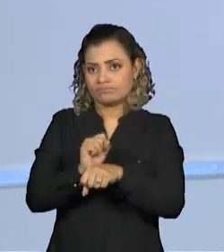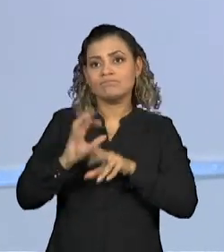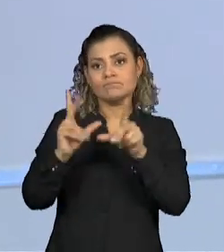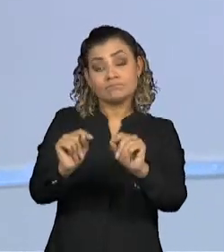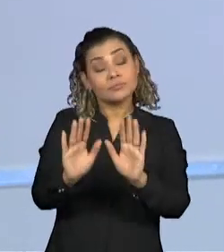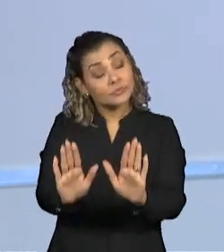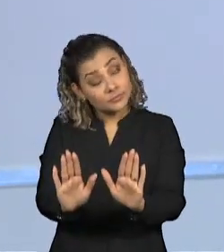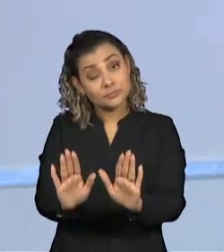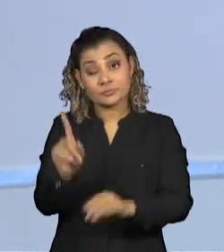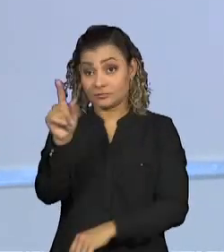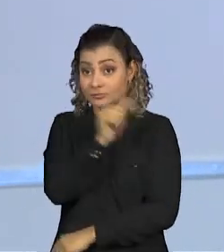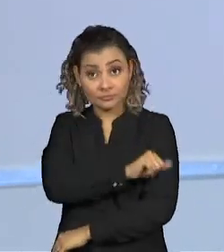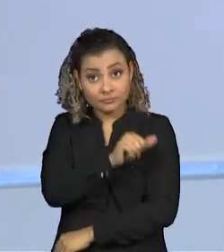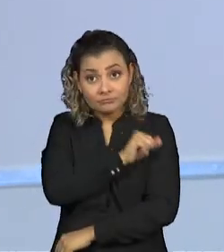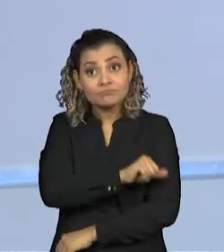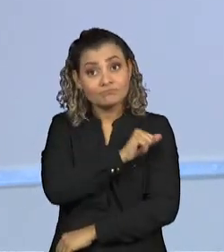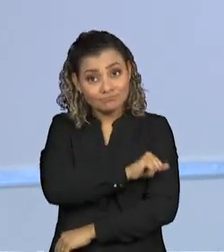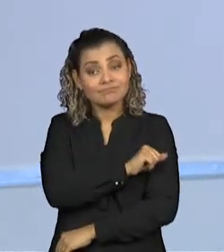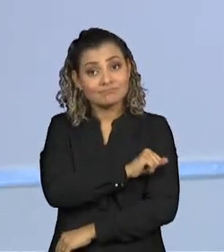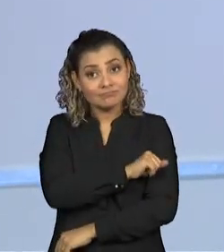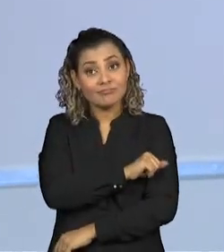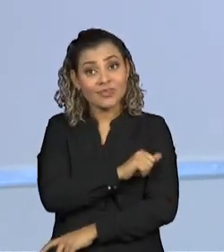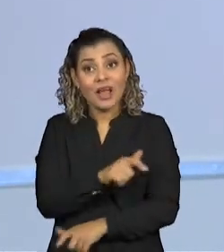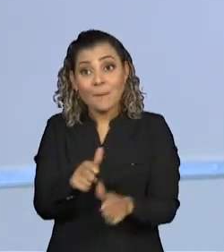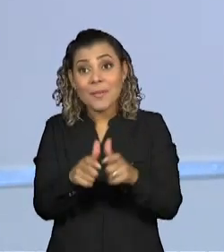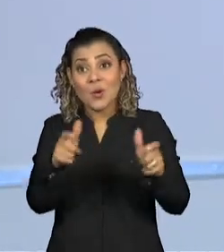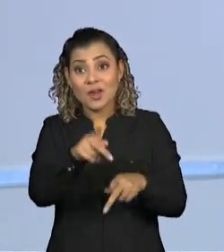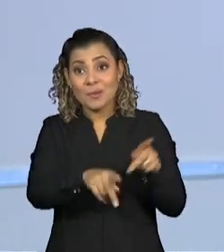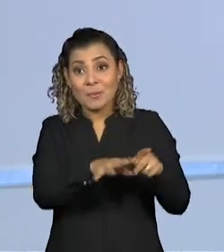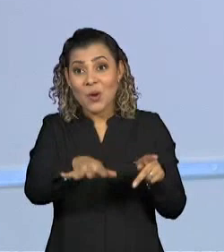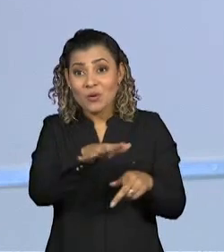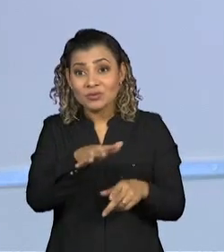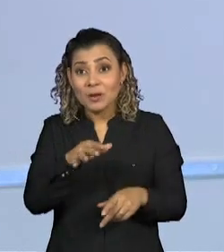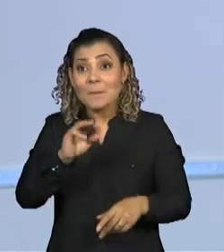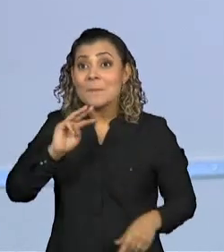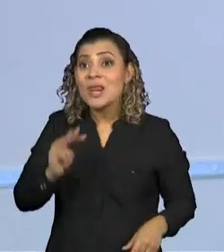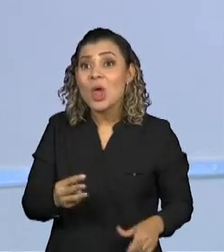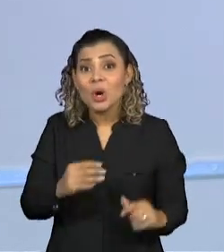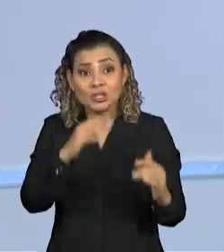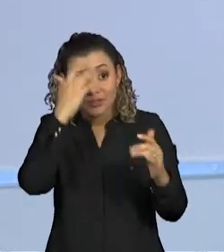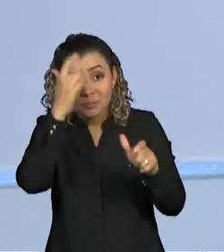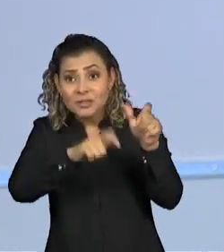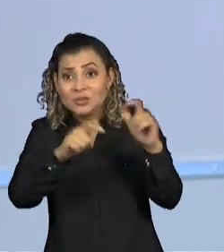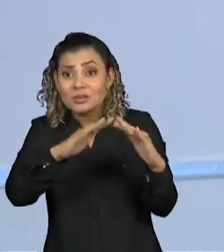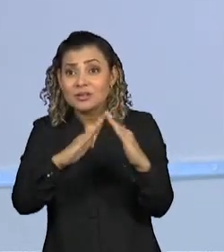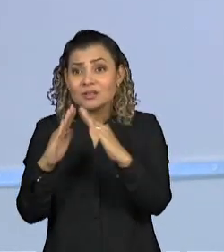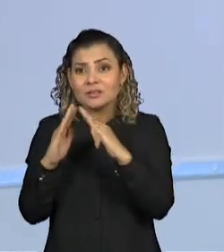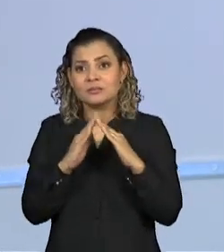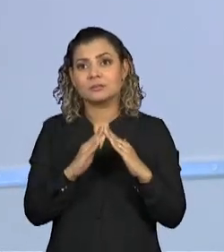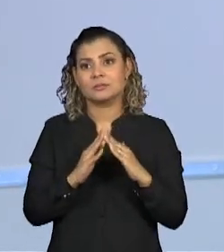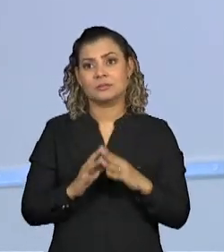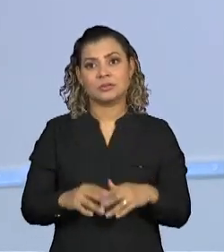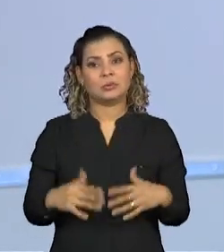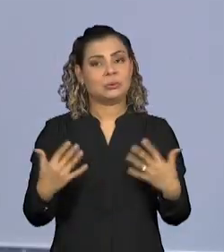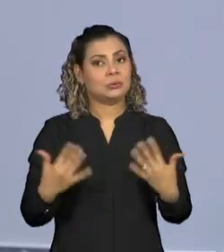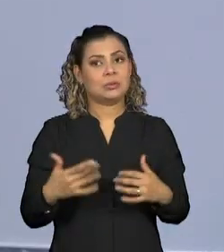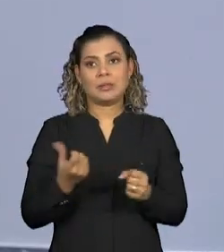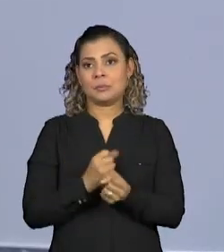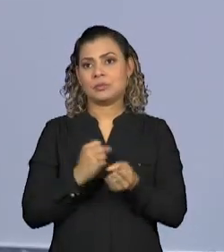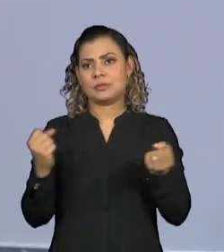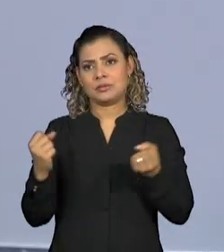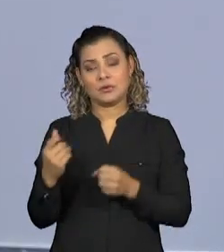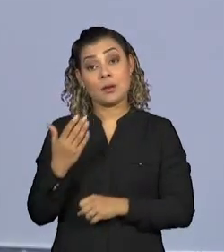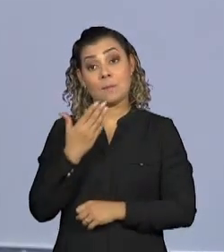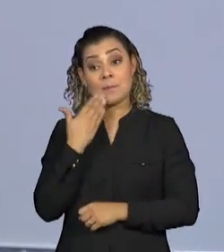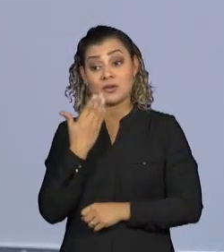que no Rio de Janeiro, uma população de tantos milhões de habitantes, isso fica inviável. É muito mais fácil